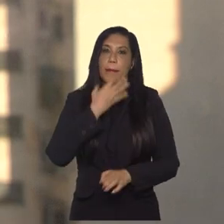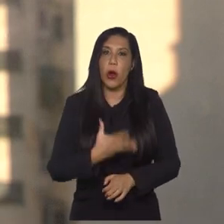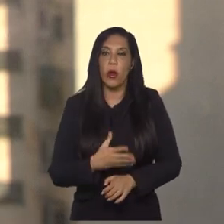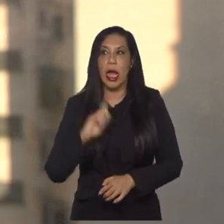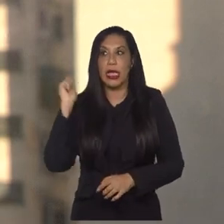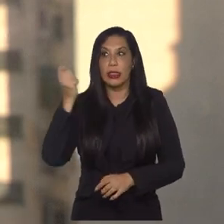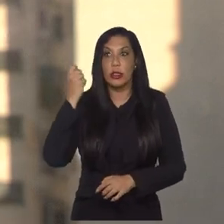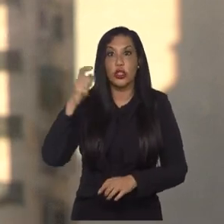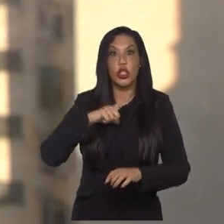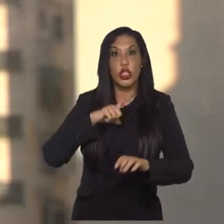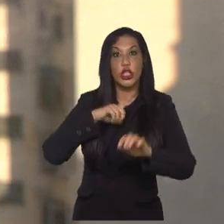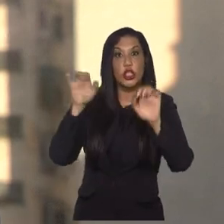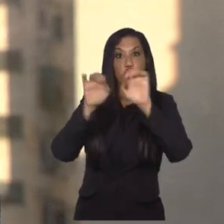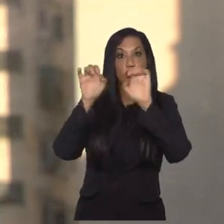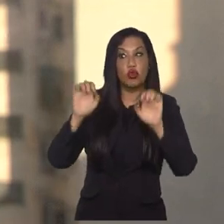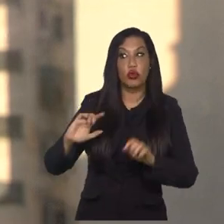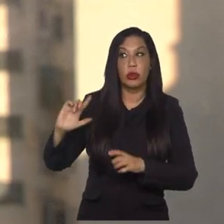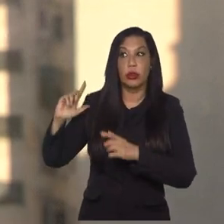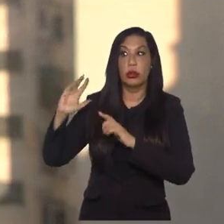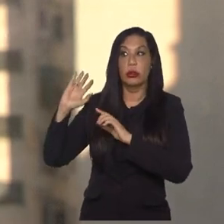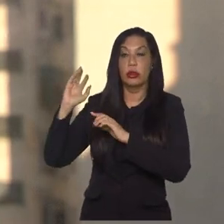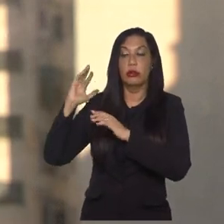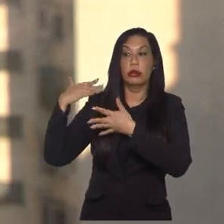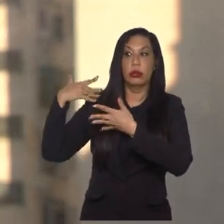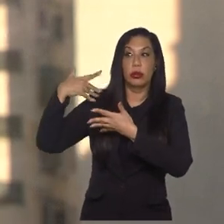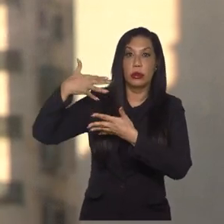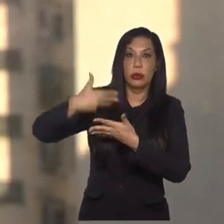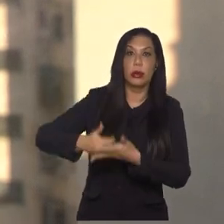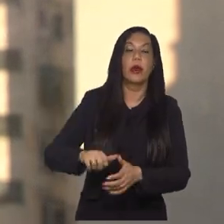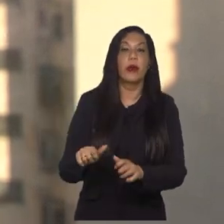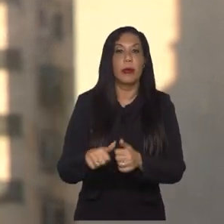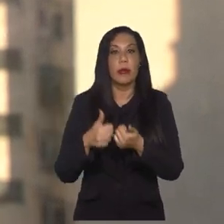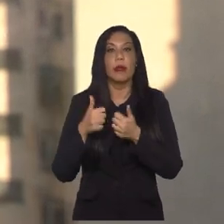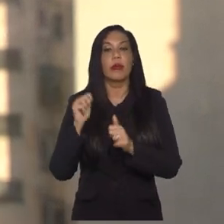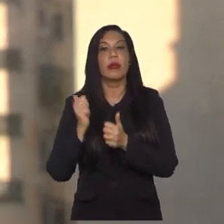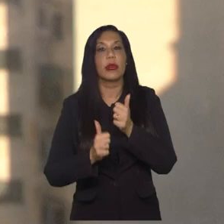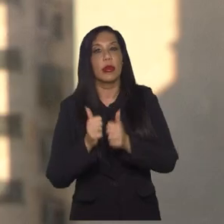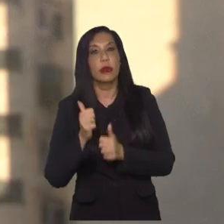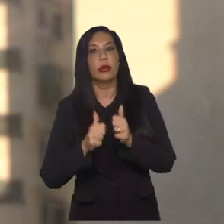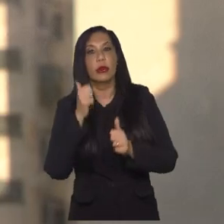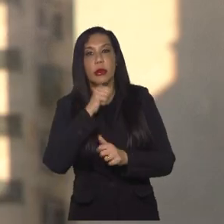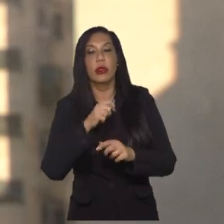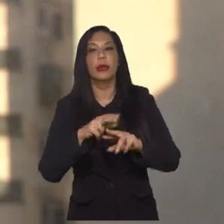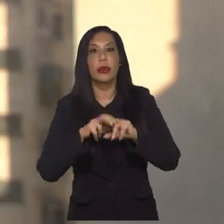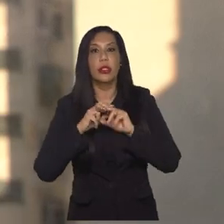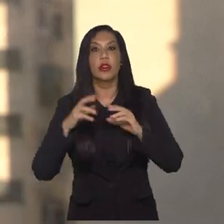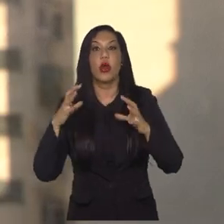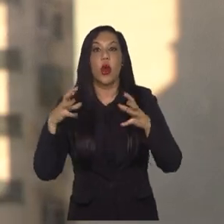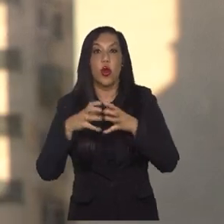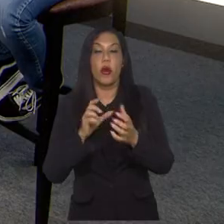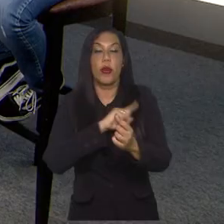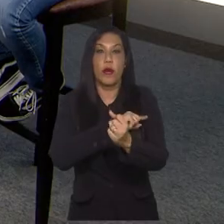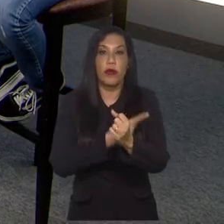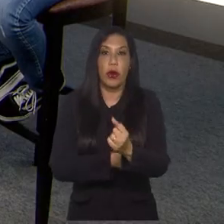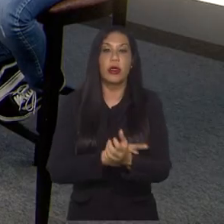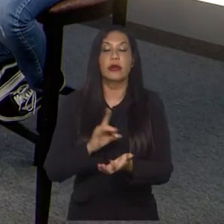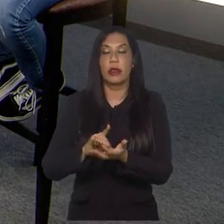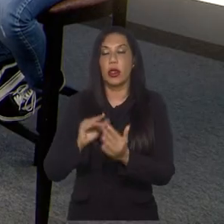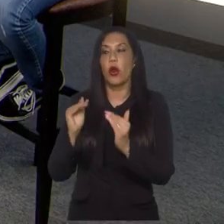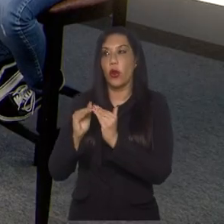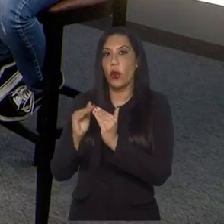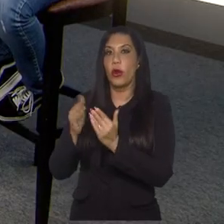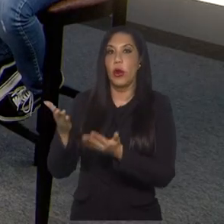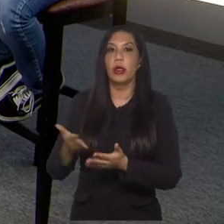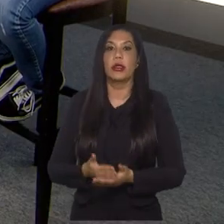essas seleções que já vem um histórico, é o que há de melhor do futebol feminino. Por isso é um grupo tão difícil. Sem dúvida, sem dúvida. Eu só posso